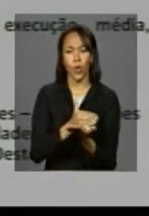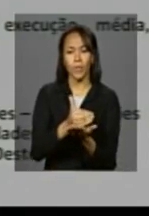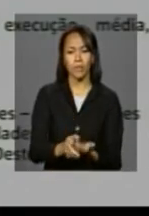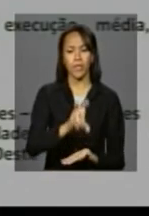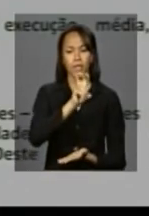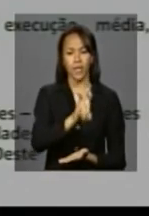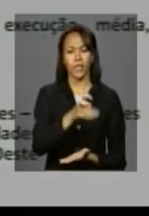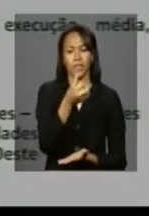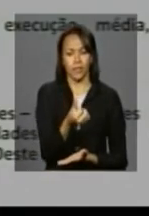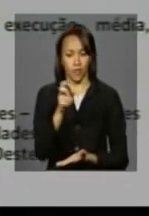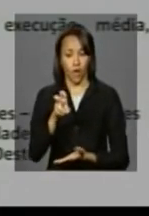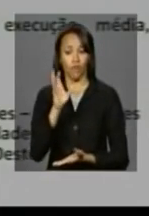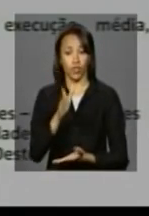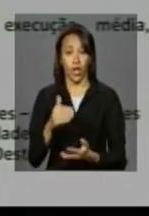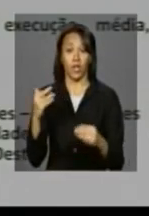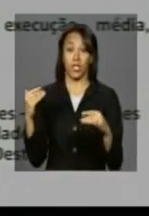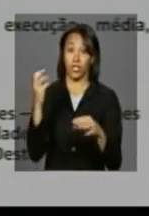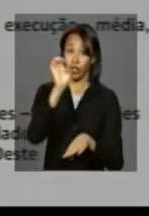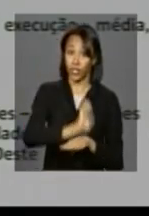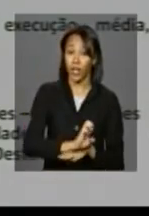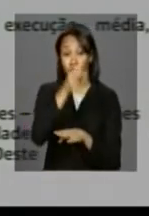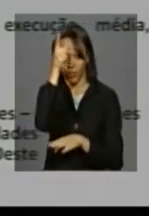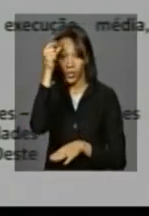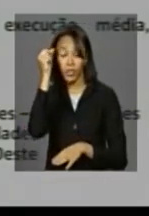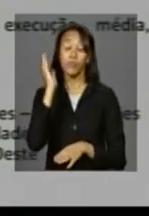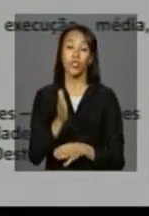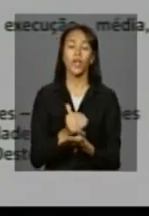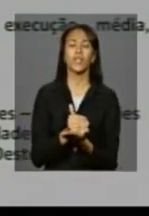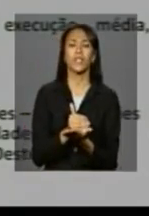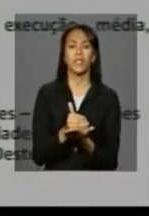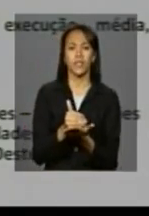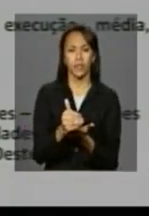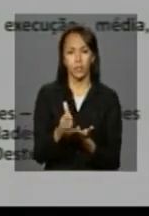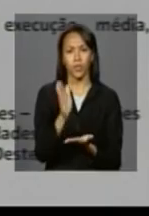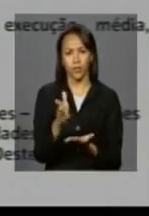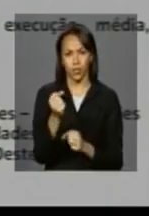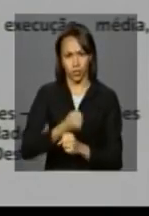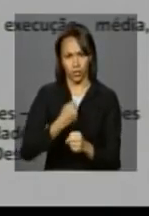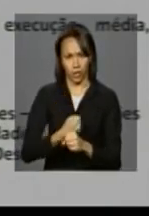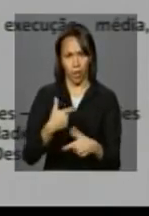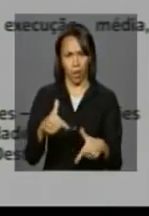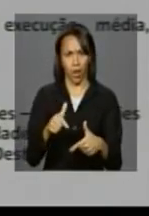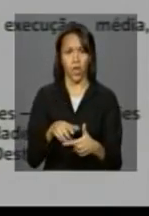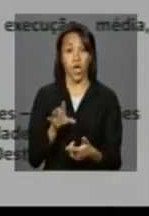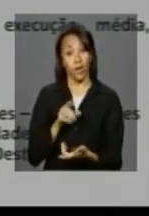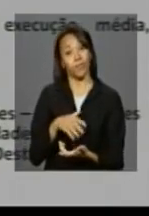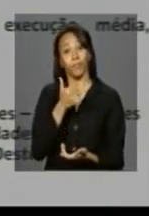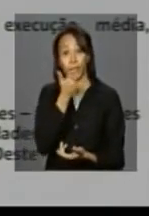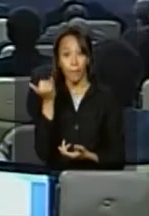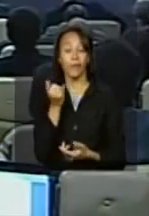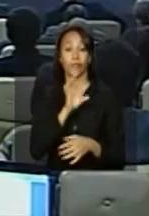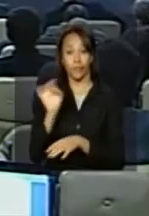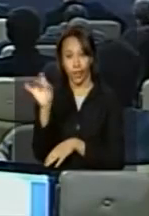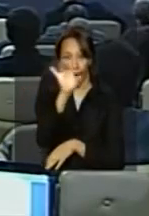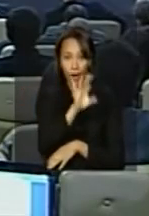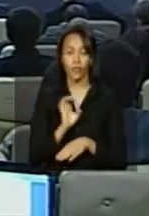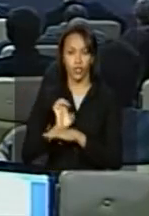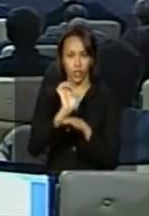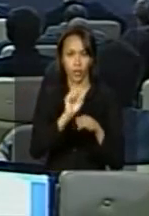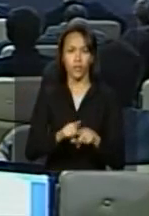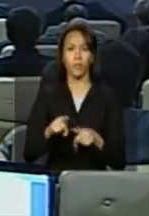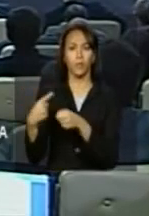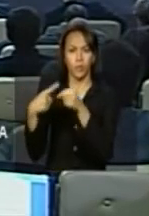verdade, estados e municípios iniciaram, porque essas obras são executadas, né, ministro Aguinaldo, por estados e municípios, e das que